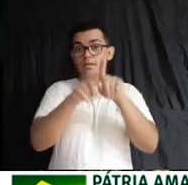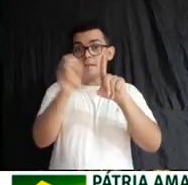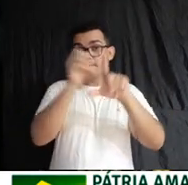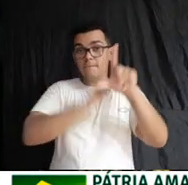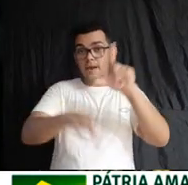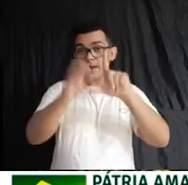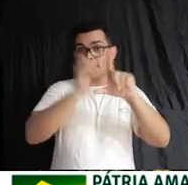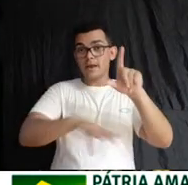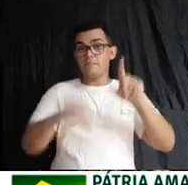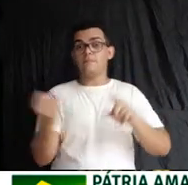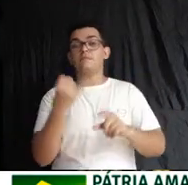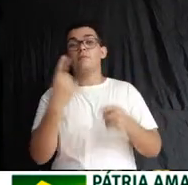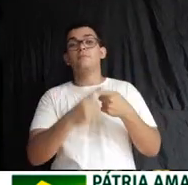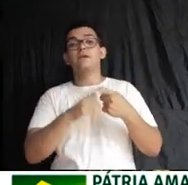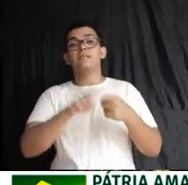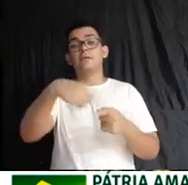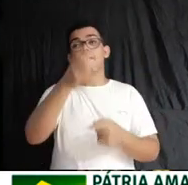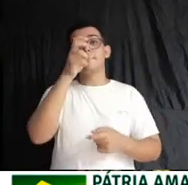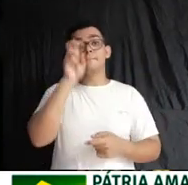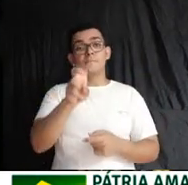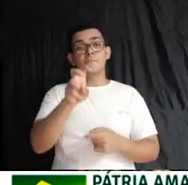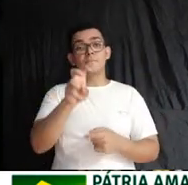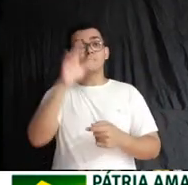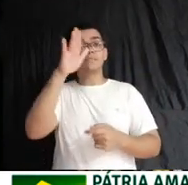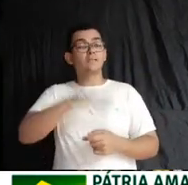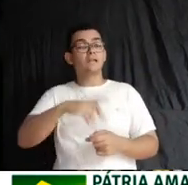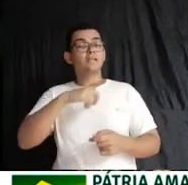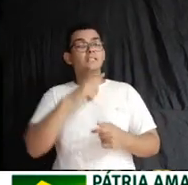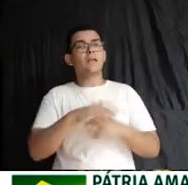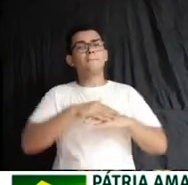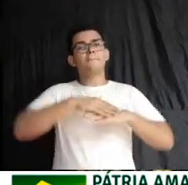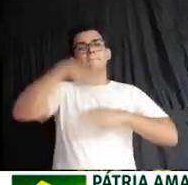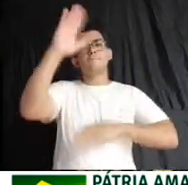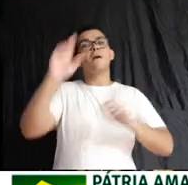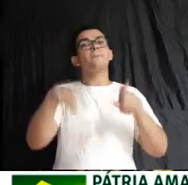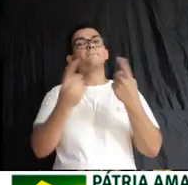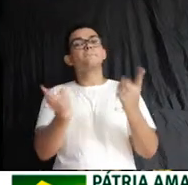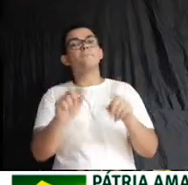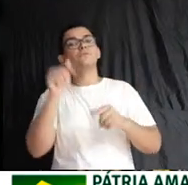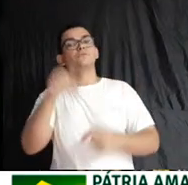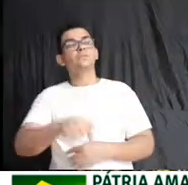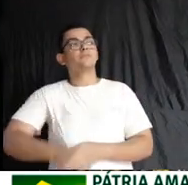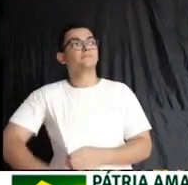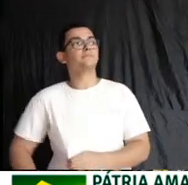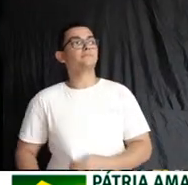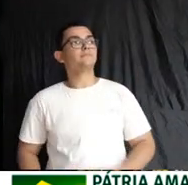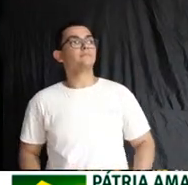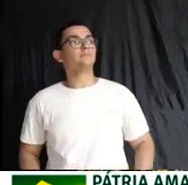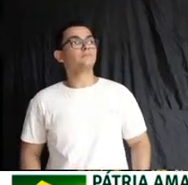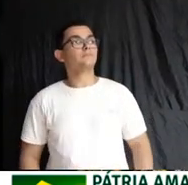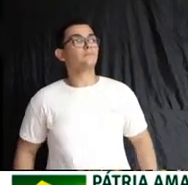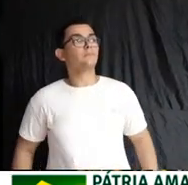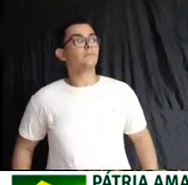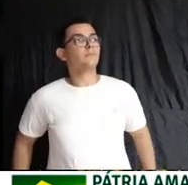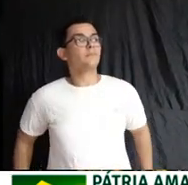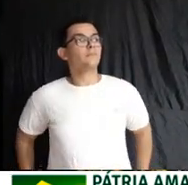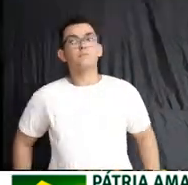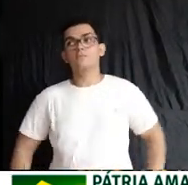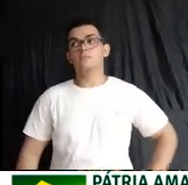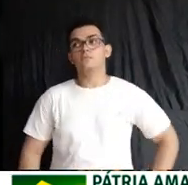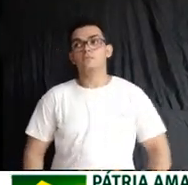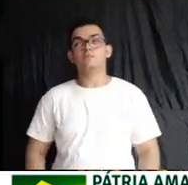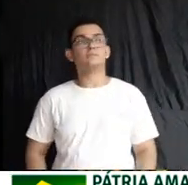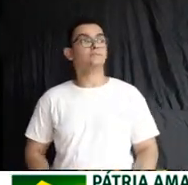tarde, vamos estar aqui novamente com você, com mais músicos aqui na nossa live.